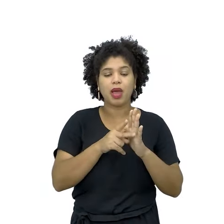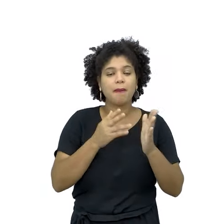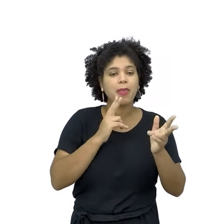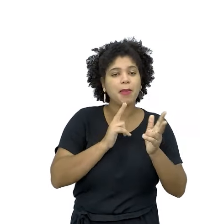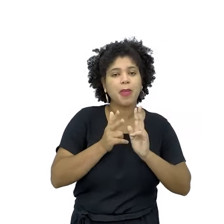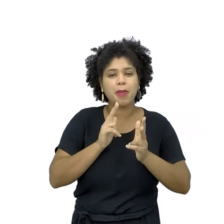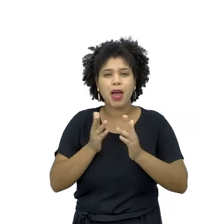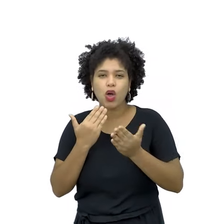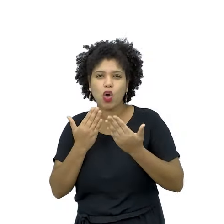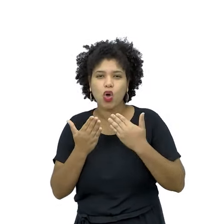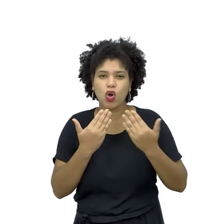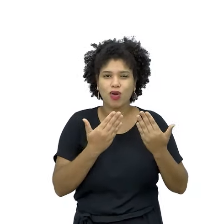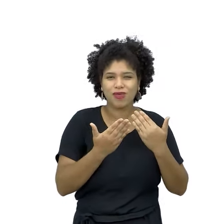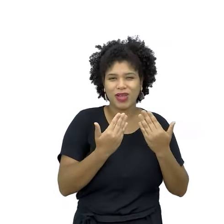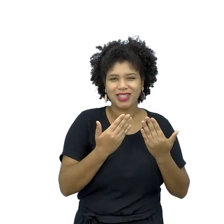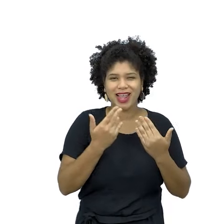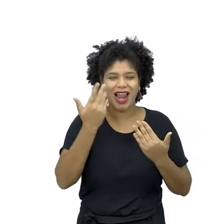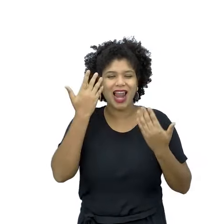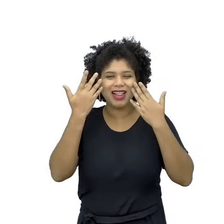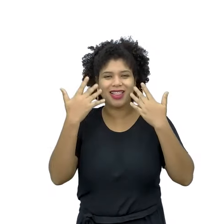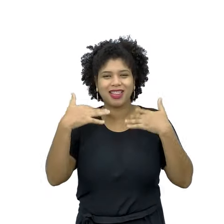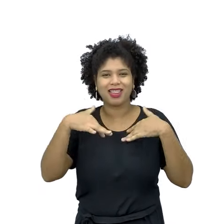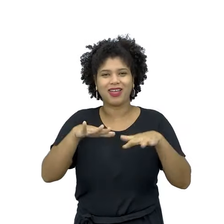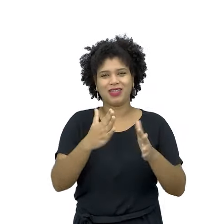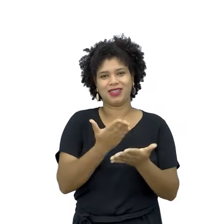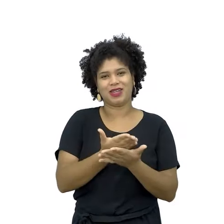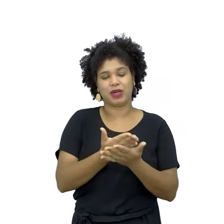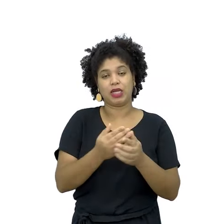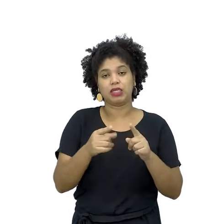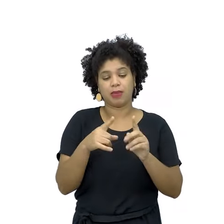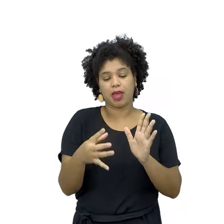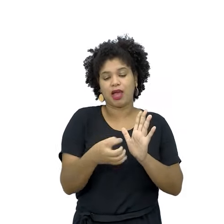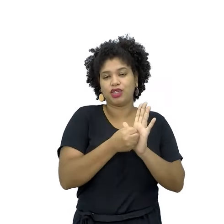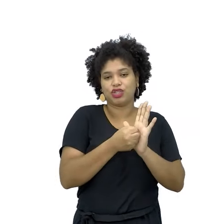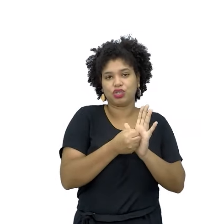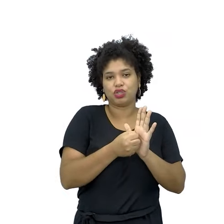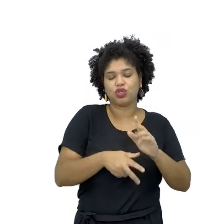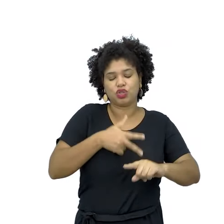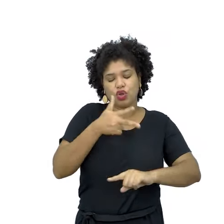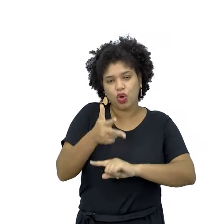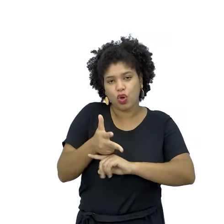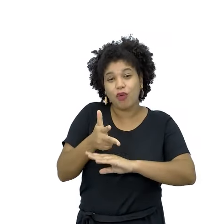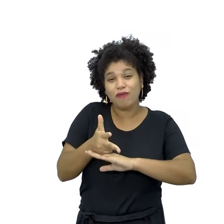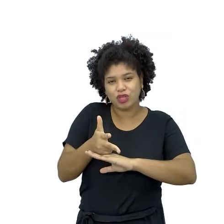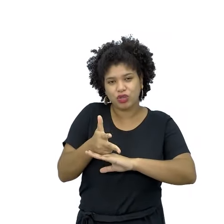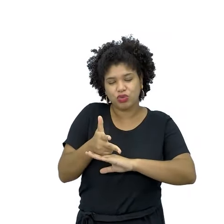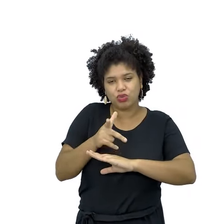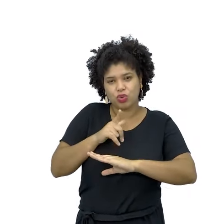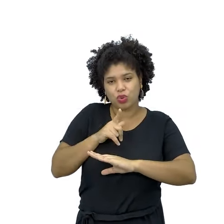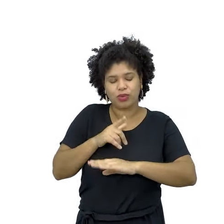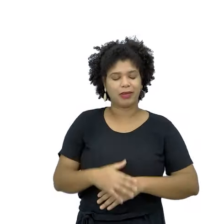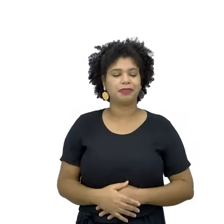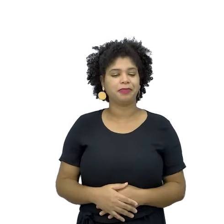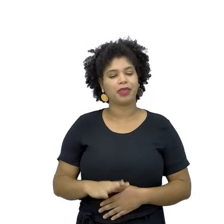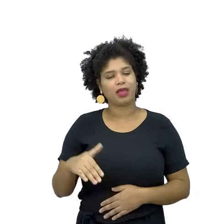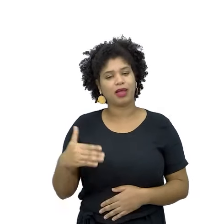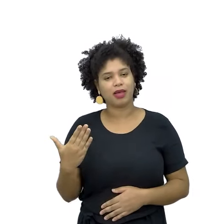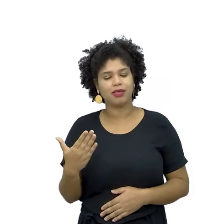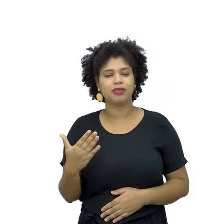a proposta de aula, né? Os registros sobre os vídeos. Então, assim, peça